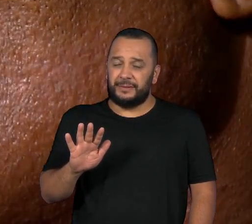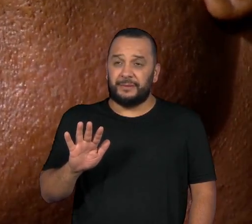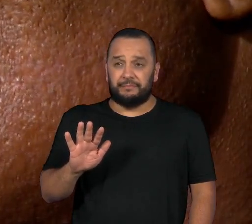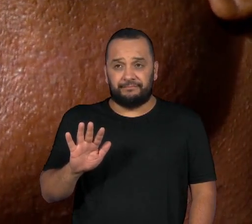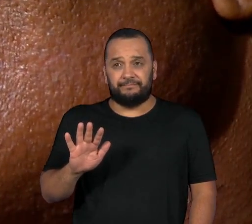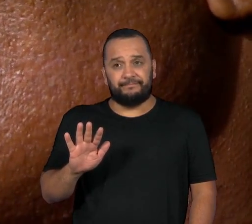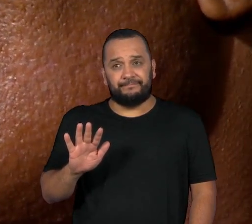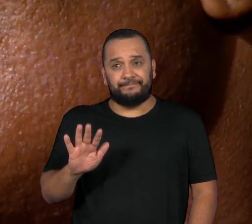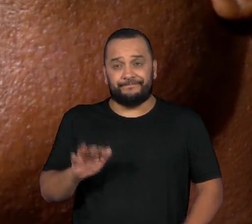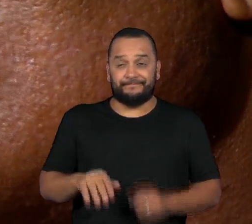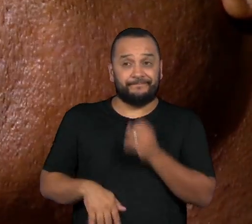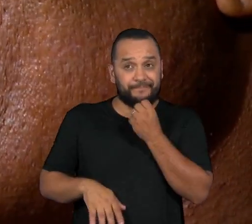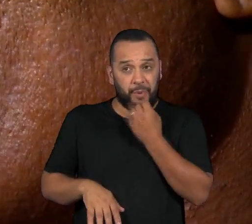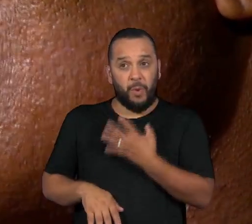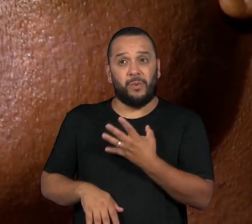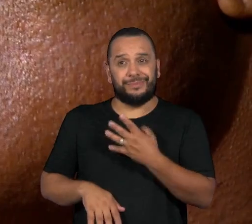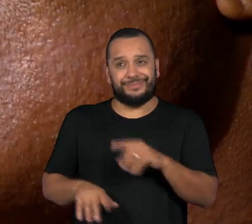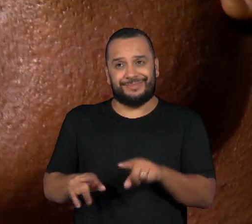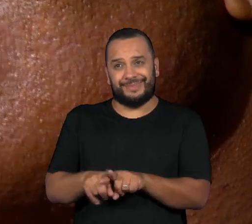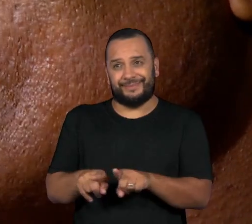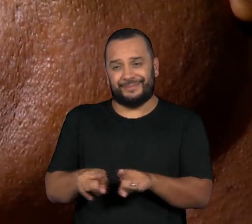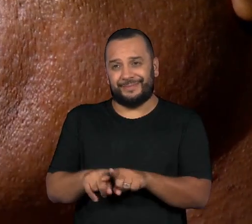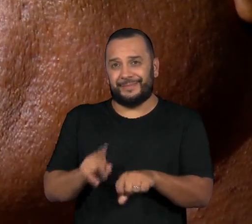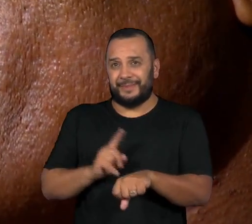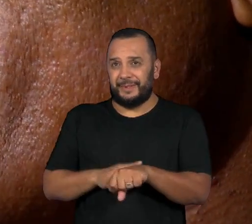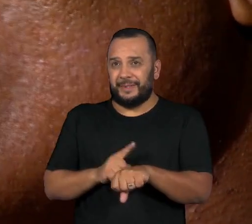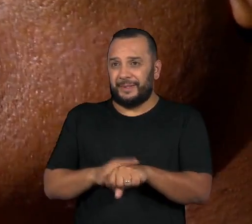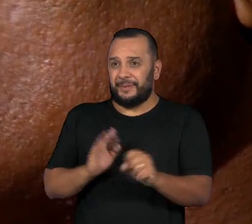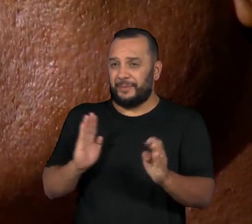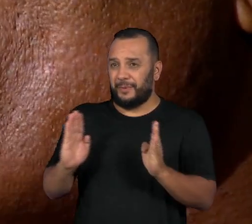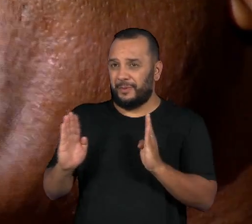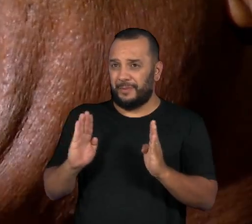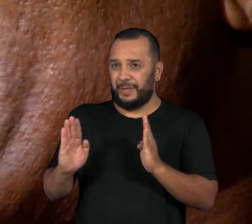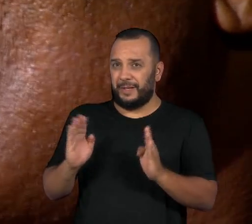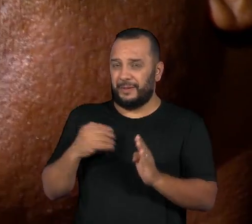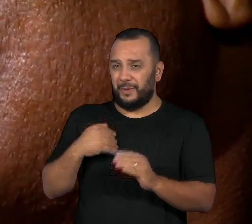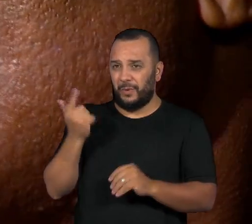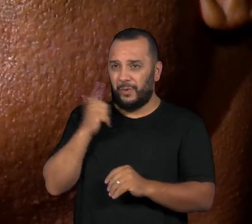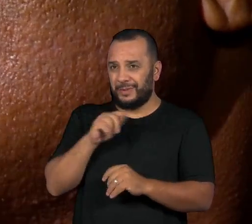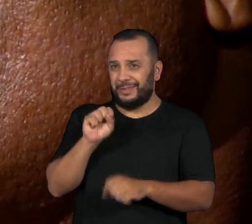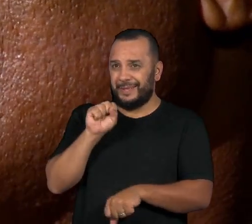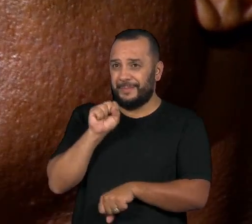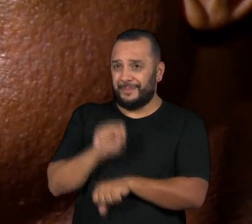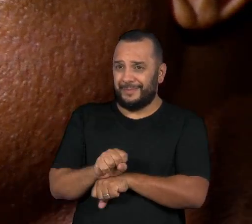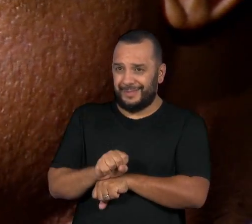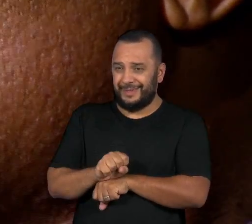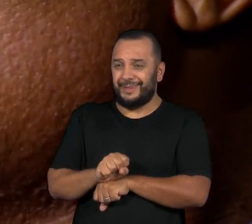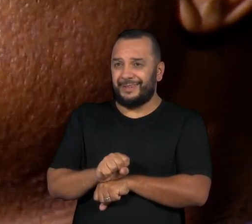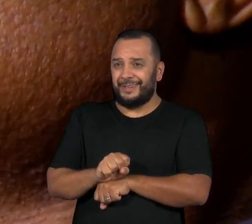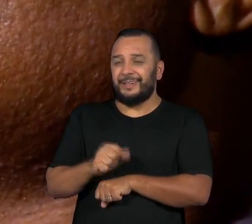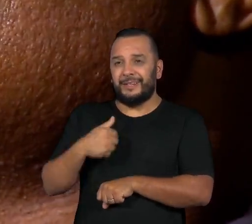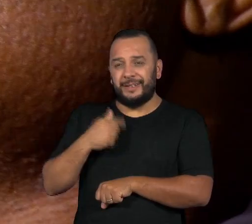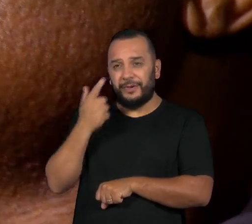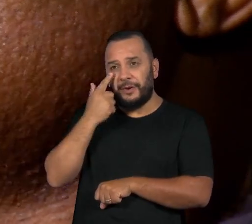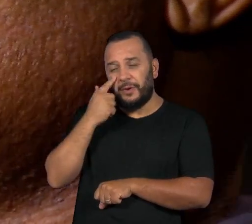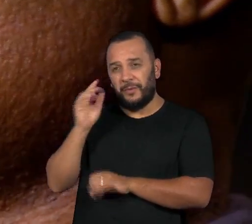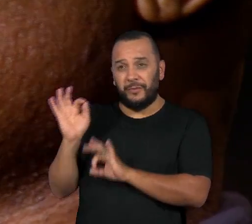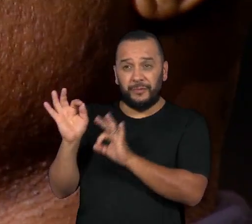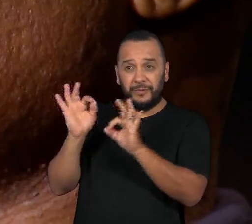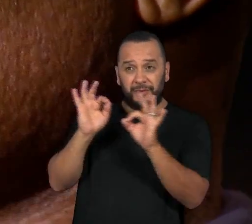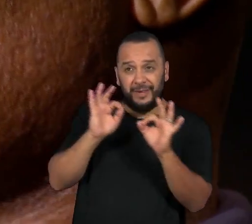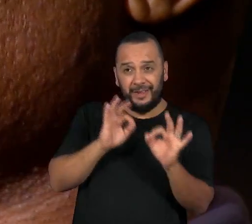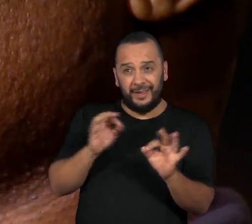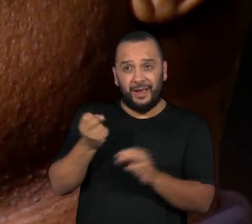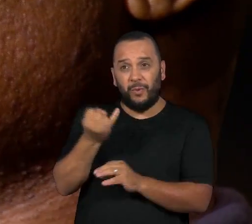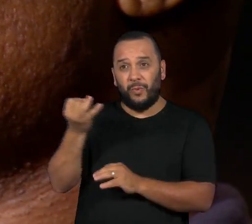bom. Porque foi um momento em que eu consegui parar para ver algumas coisas que eu não estava